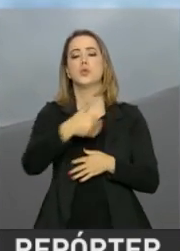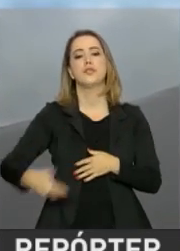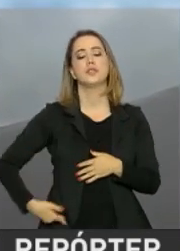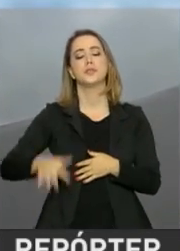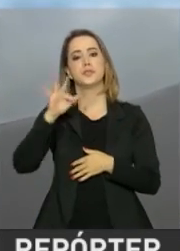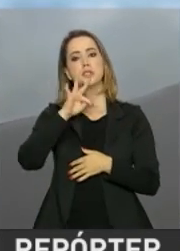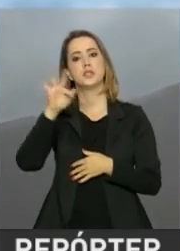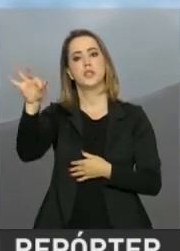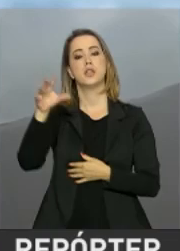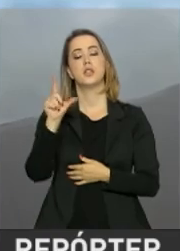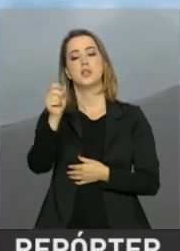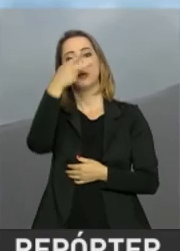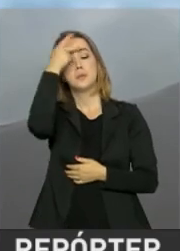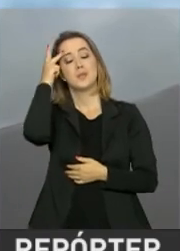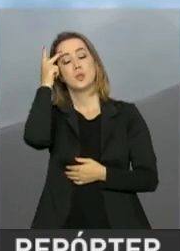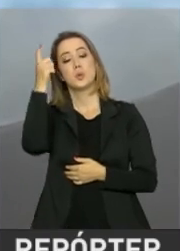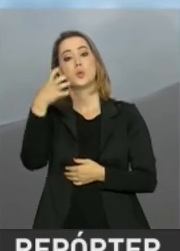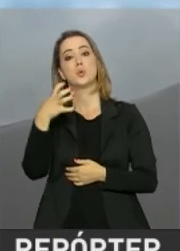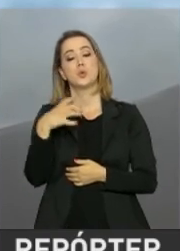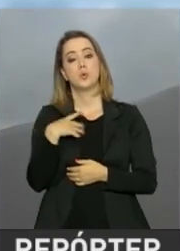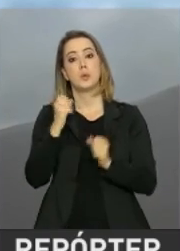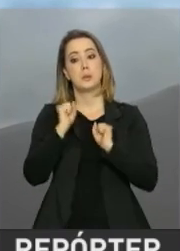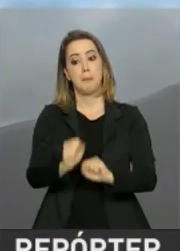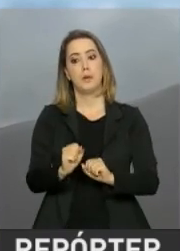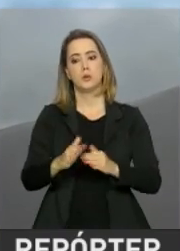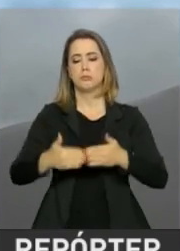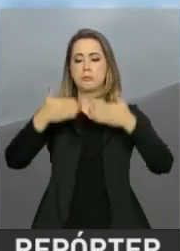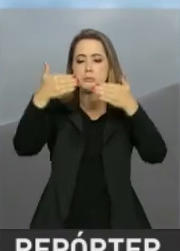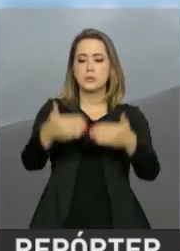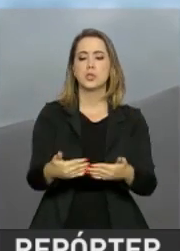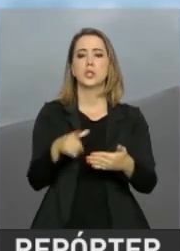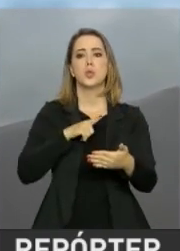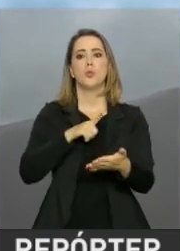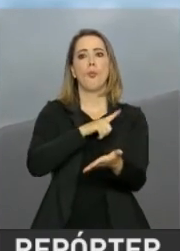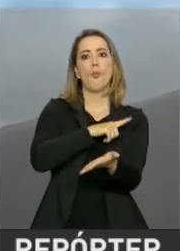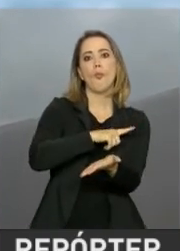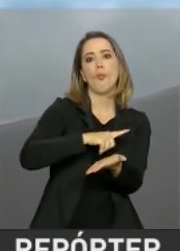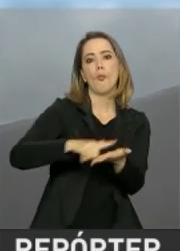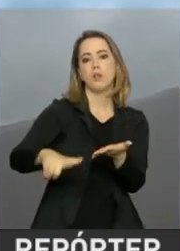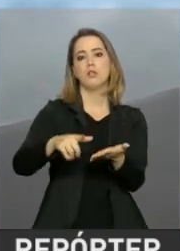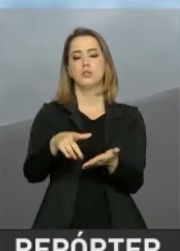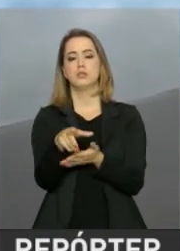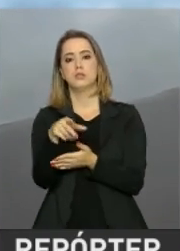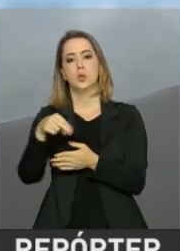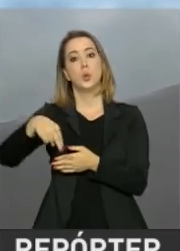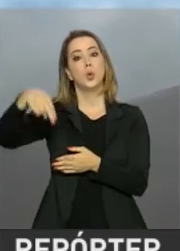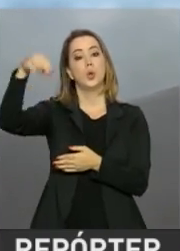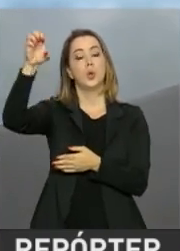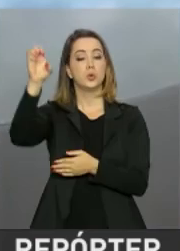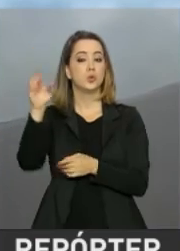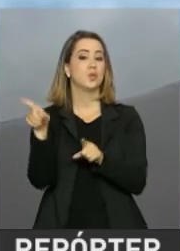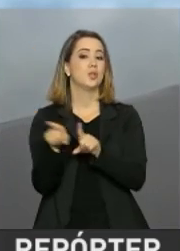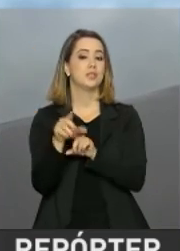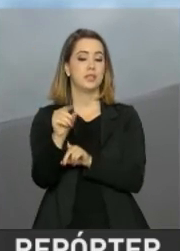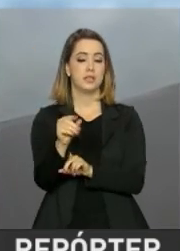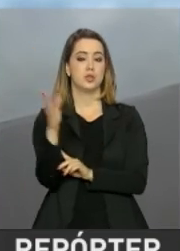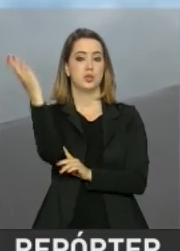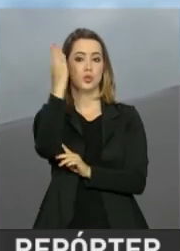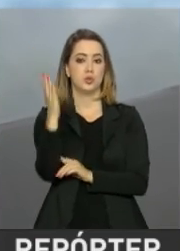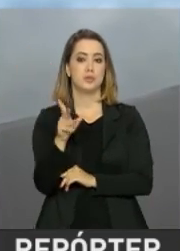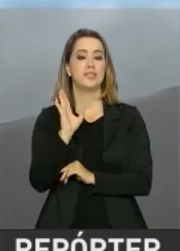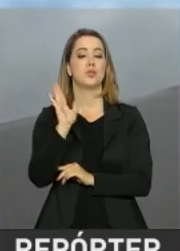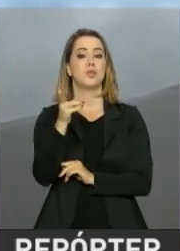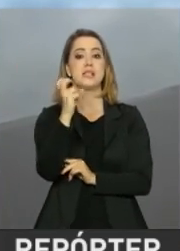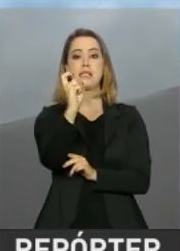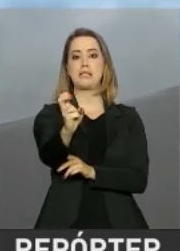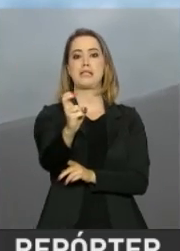enfrentar o que é a maior estiagem a maior seca da história da região do nordeste do brasil já são cinco anos de estiagem